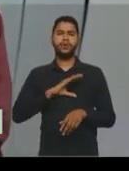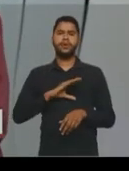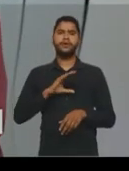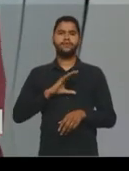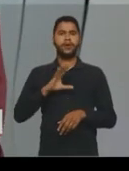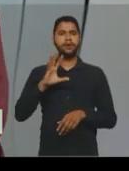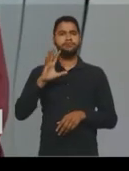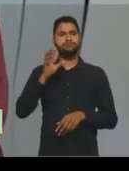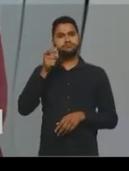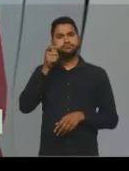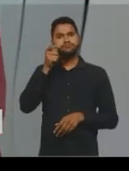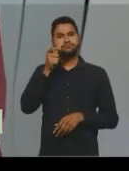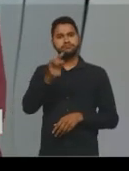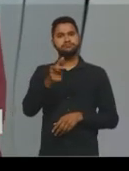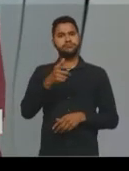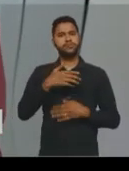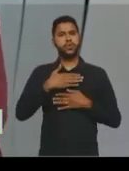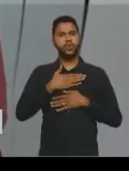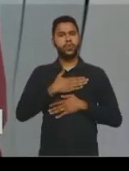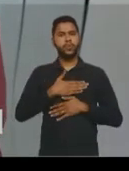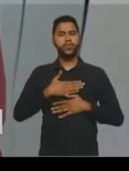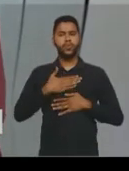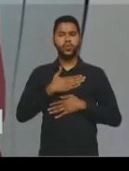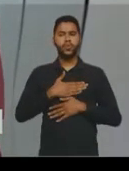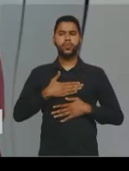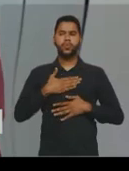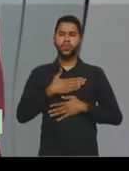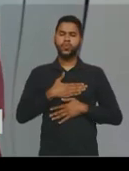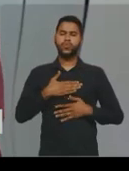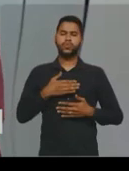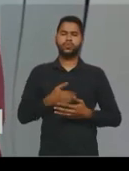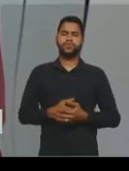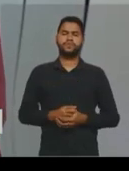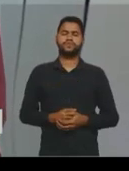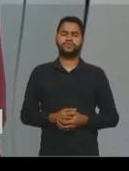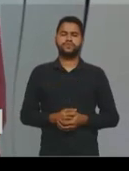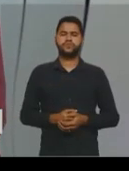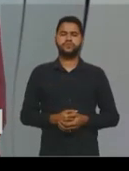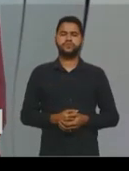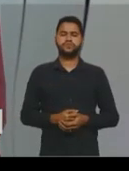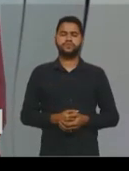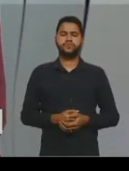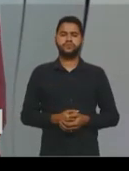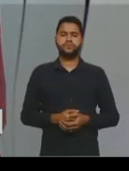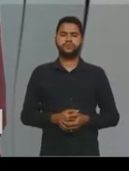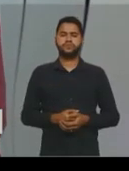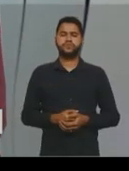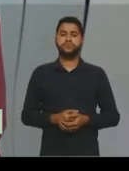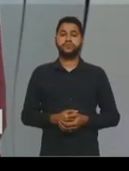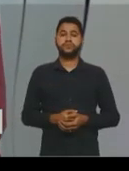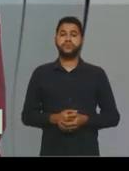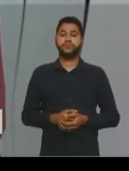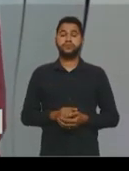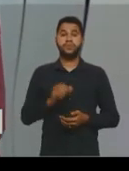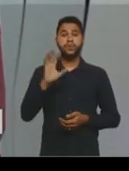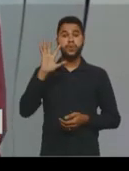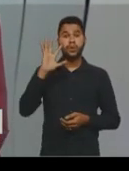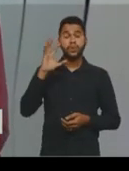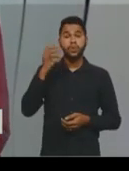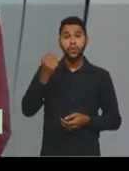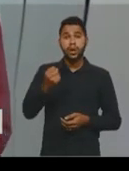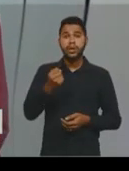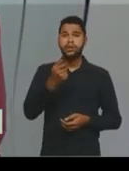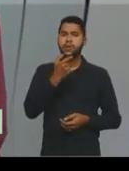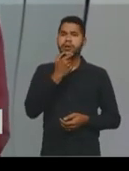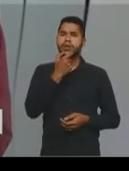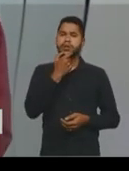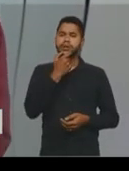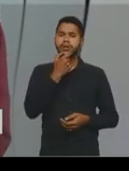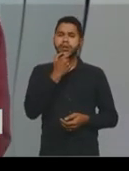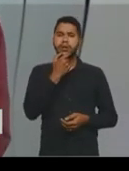achar interessante, que eu sei que estão nos ouvindo. Eu acho o